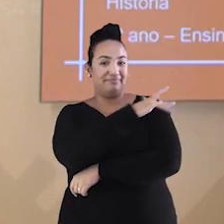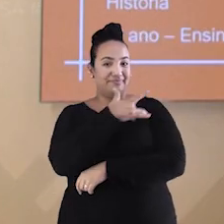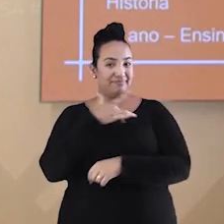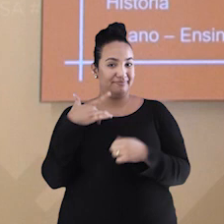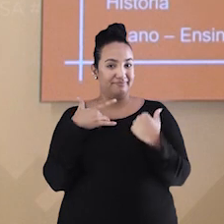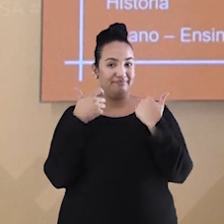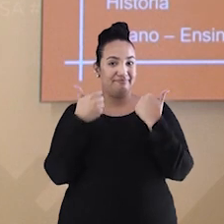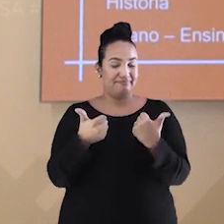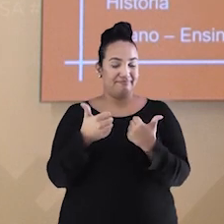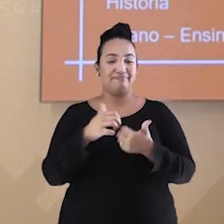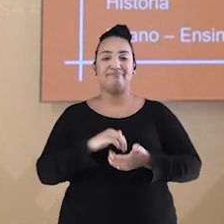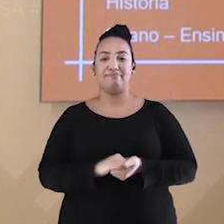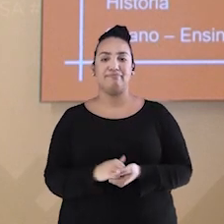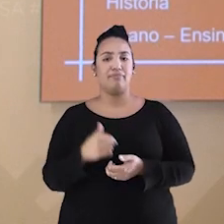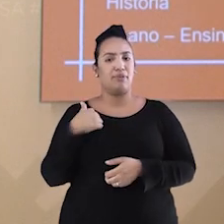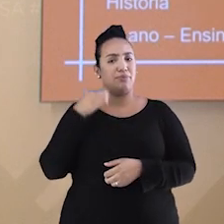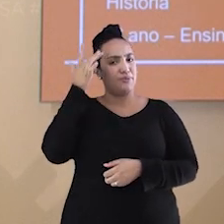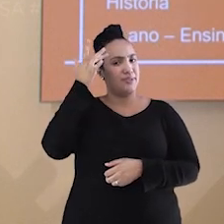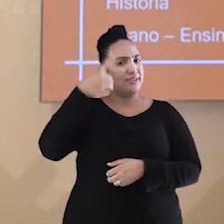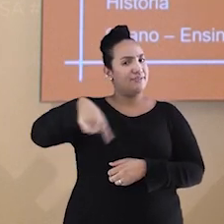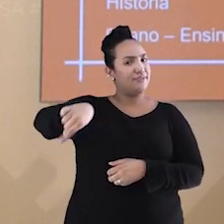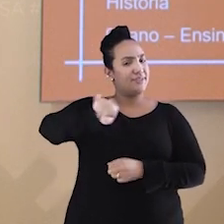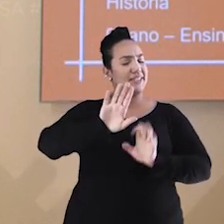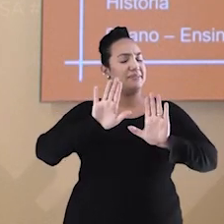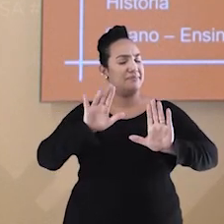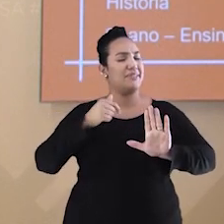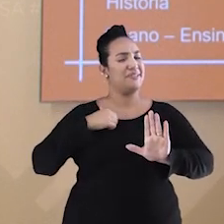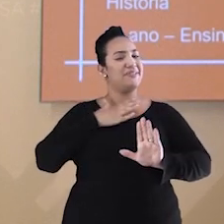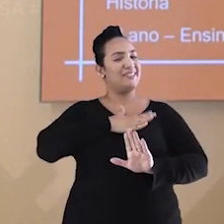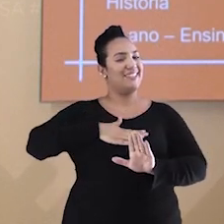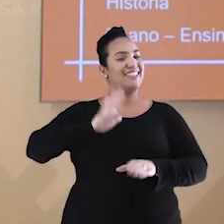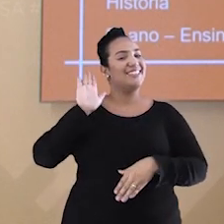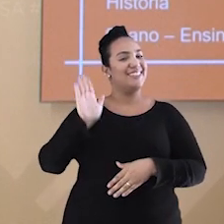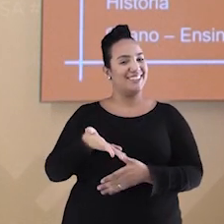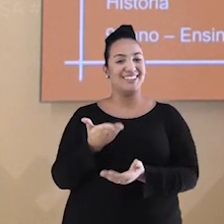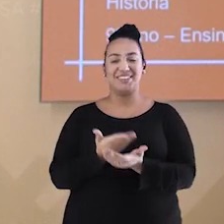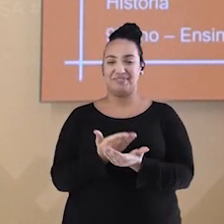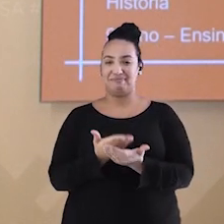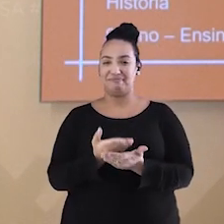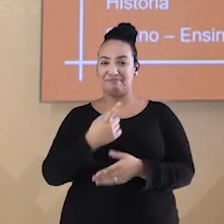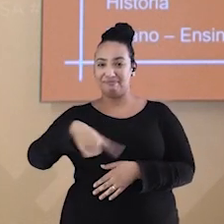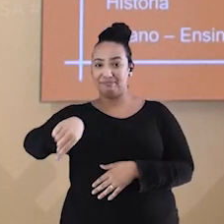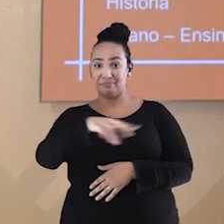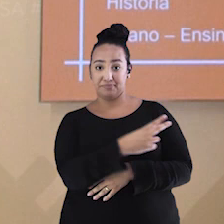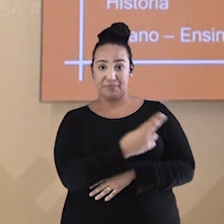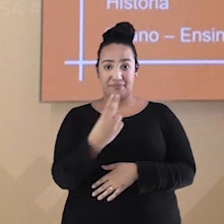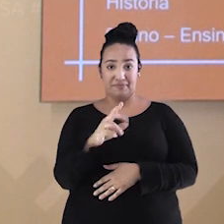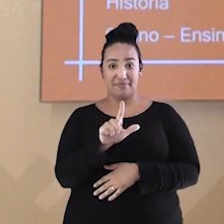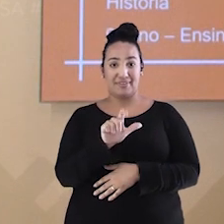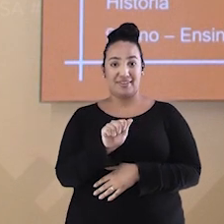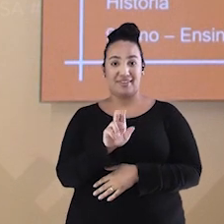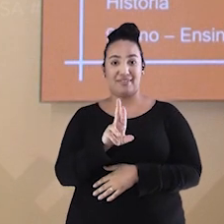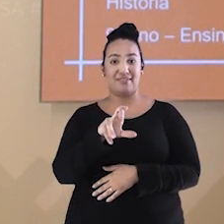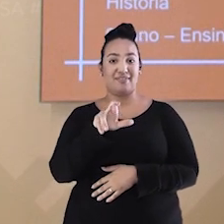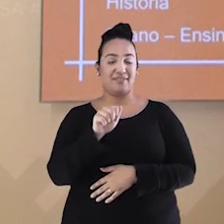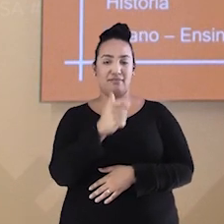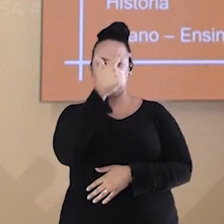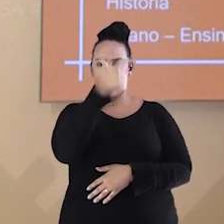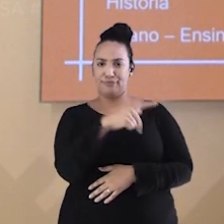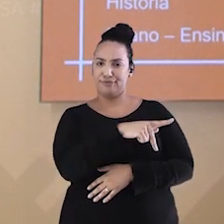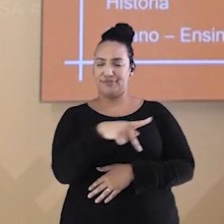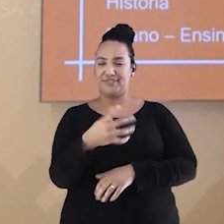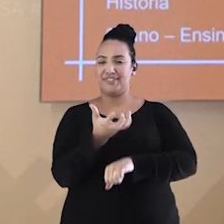Alex, tudo bem com vocês? Não sei vocês, mas eu já estava morrendo de saudade das nossas aulas. Meu nome é Laura e sou professora de